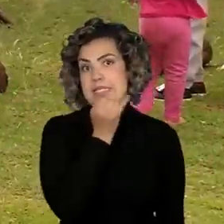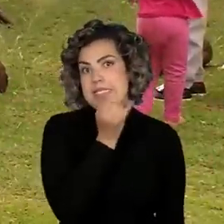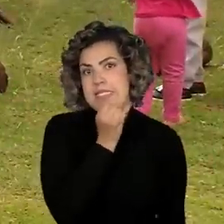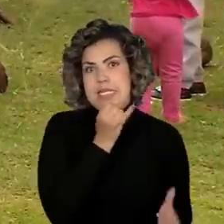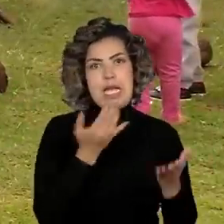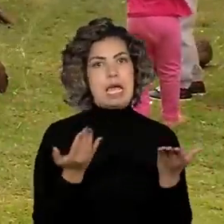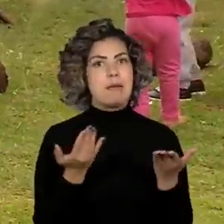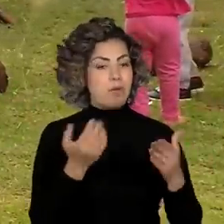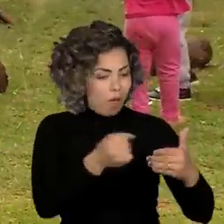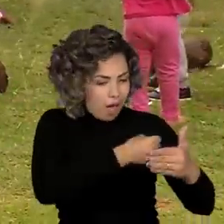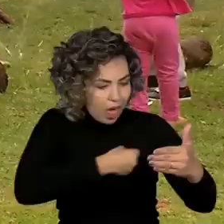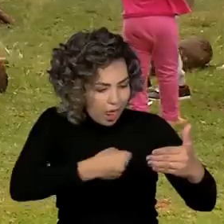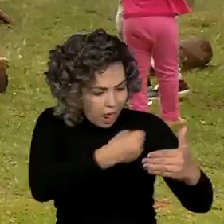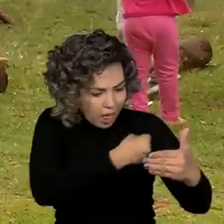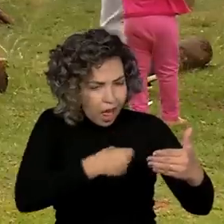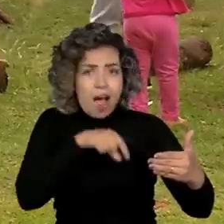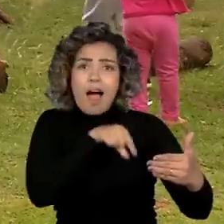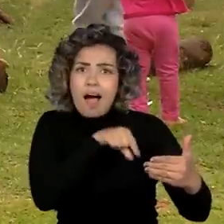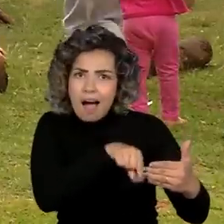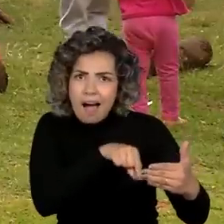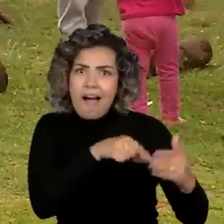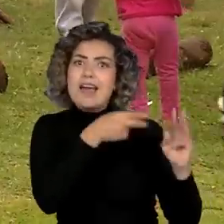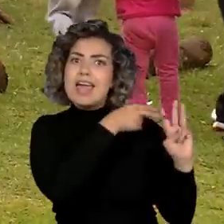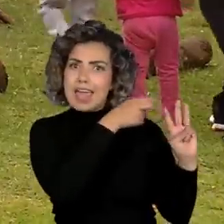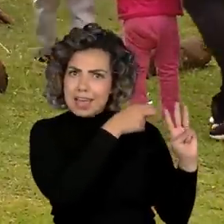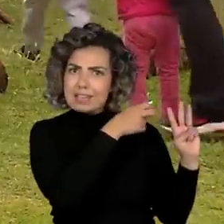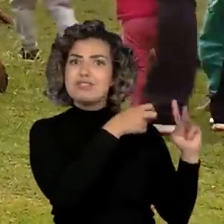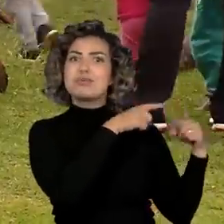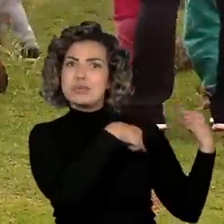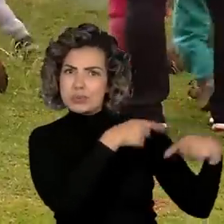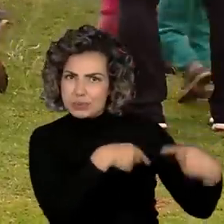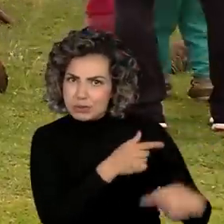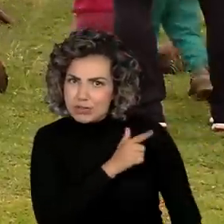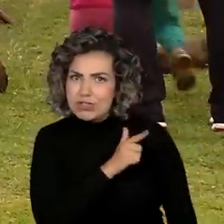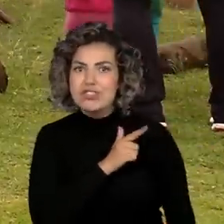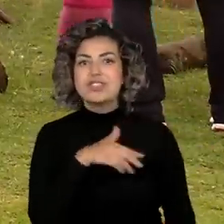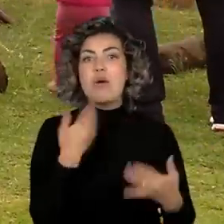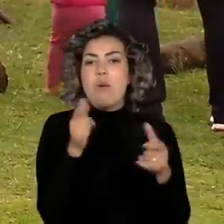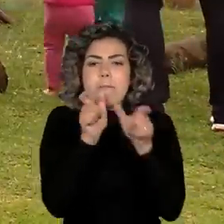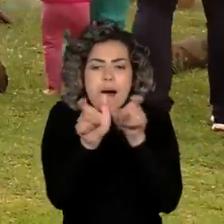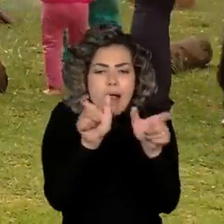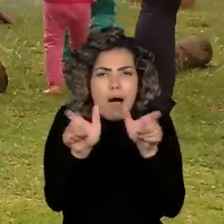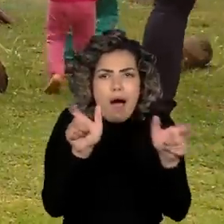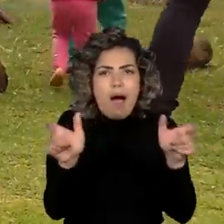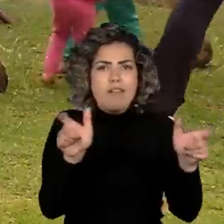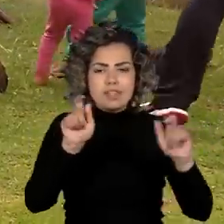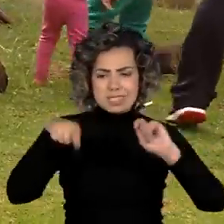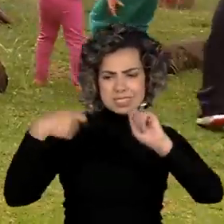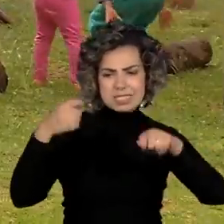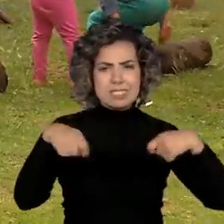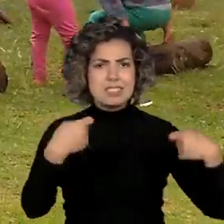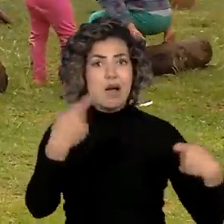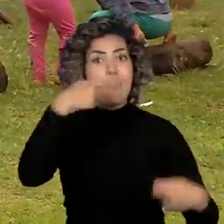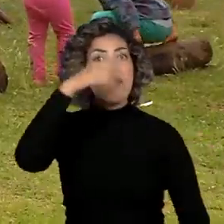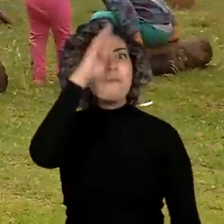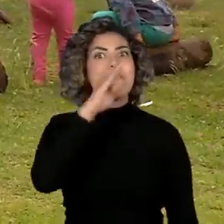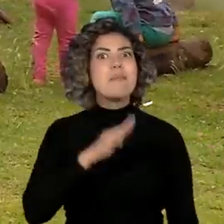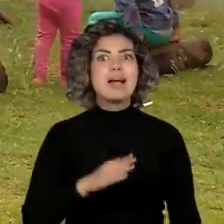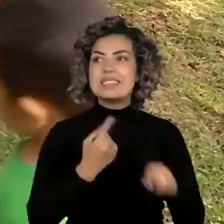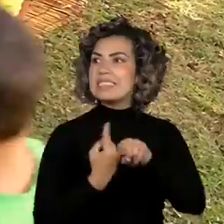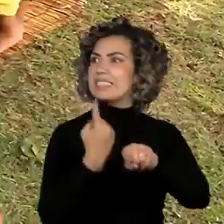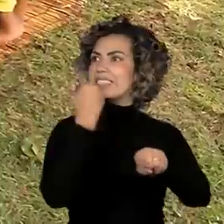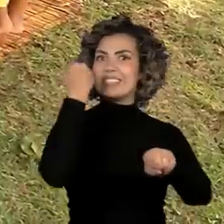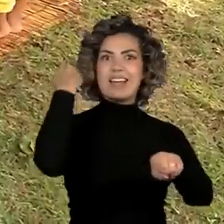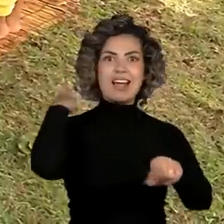aspectos da culinária, algumas palavras, alguns costumes, vêm dessa origem do nosso país, que são os povos